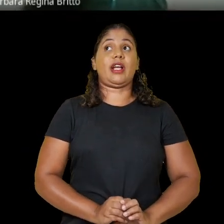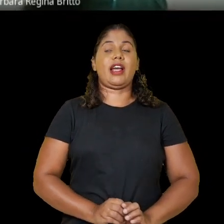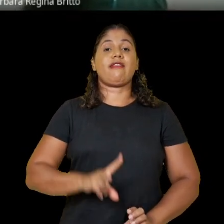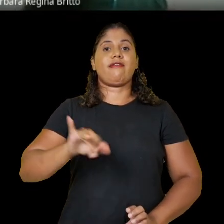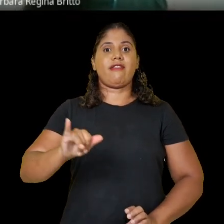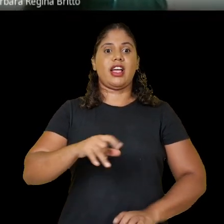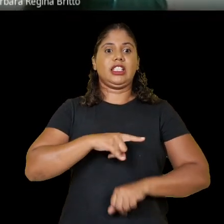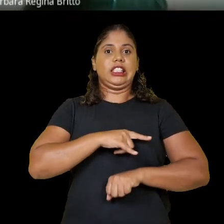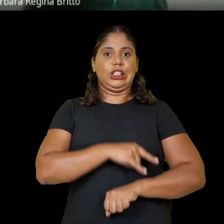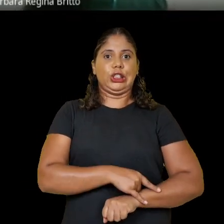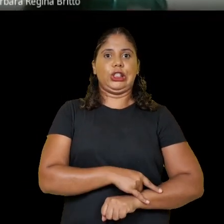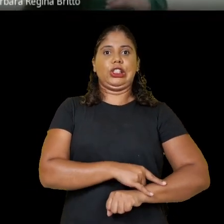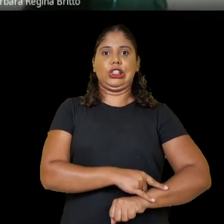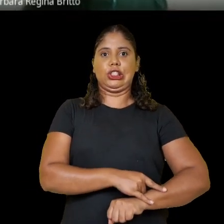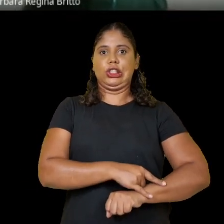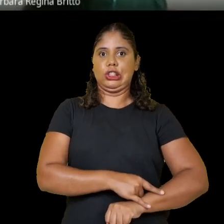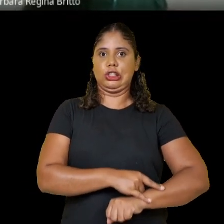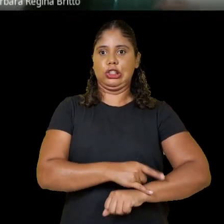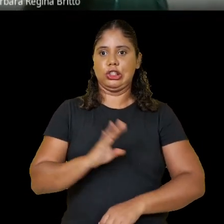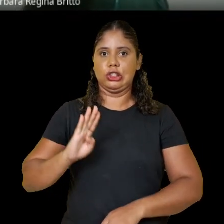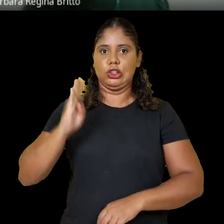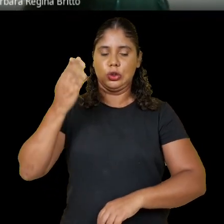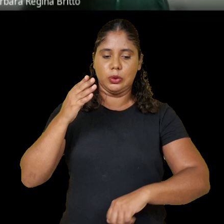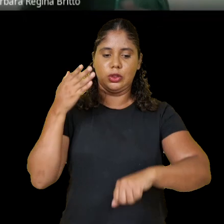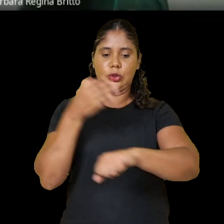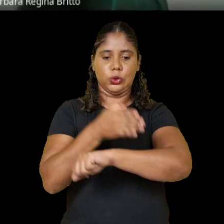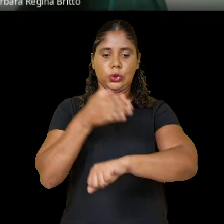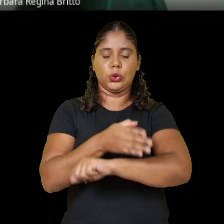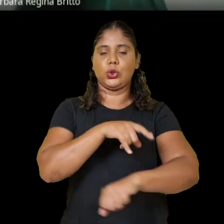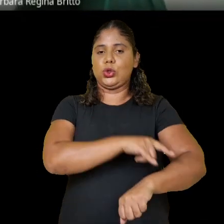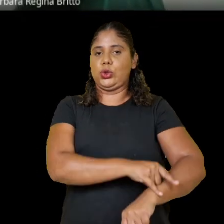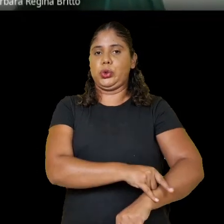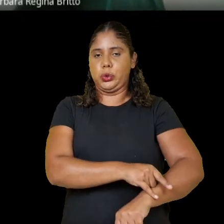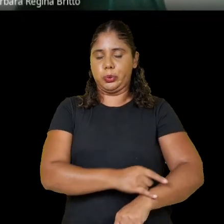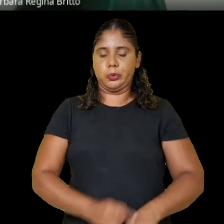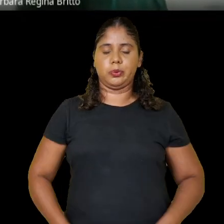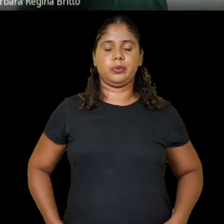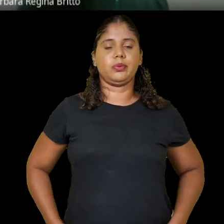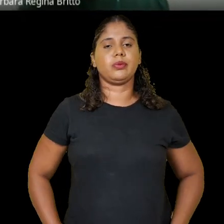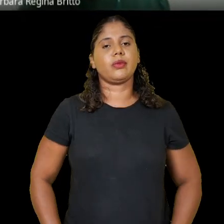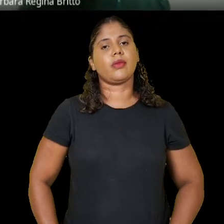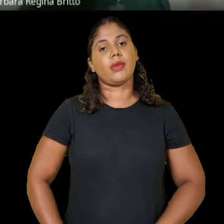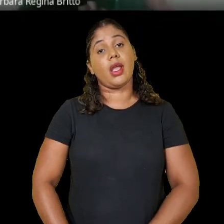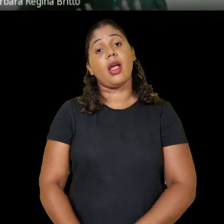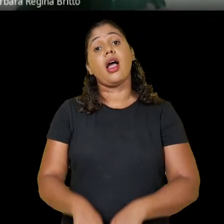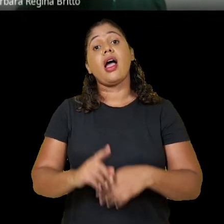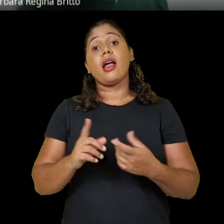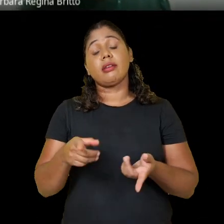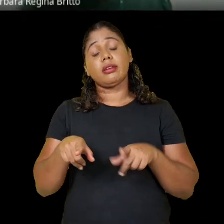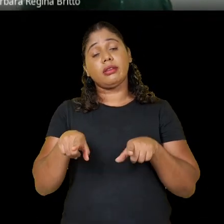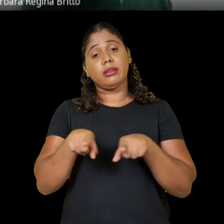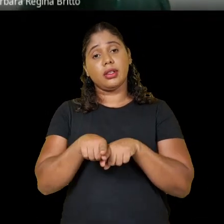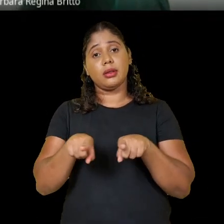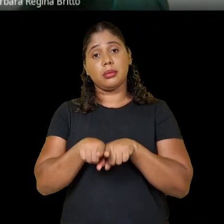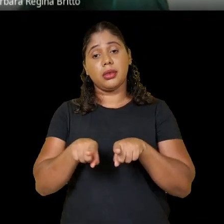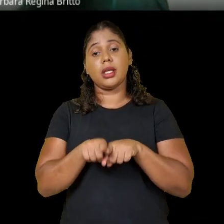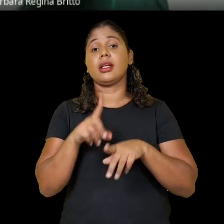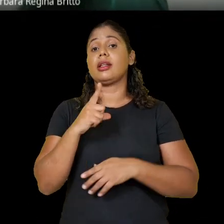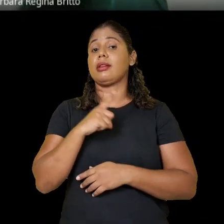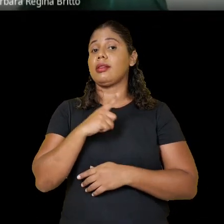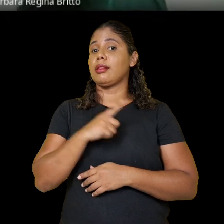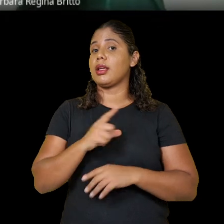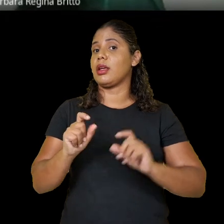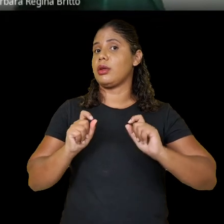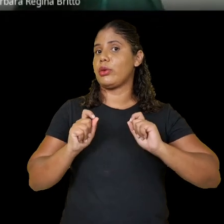ir ao banheiro mais vezes. Mas, para além, né, fora essa questão, tem